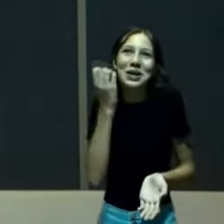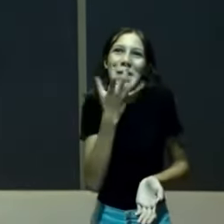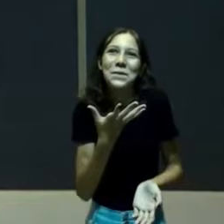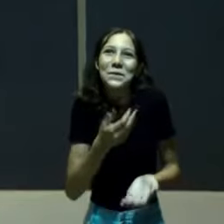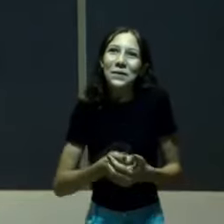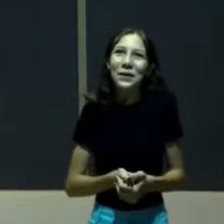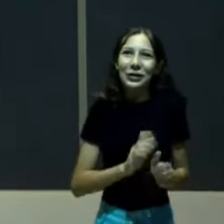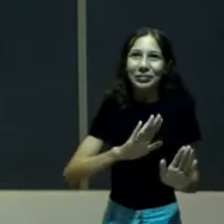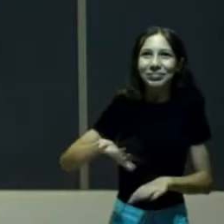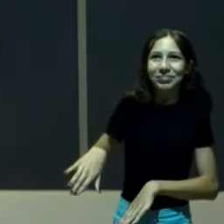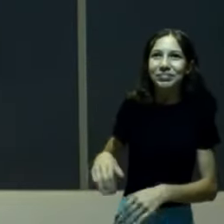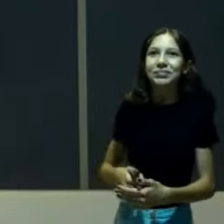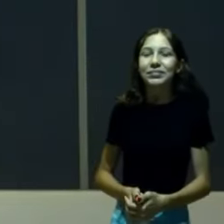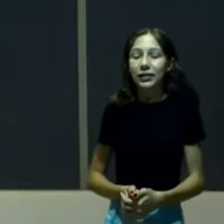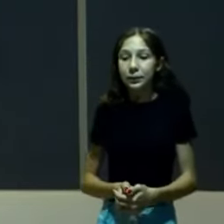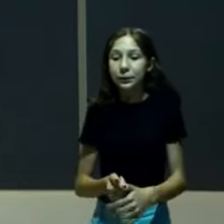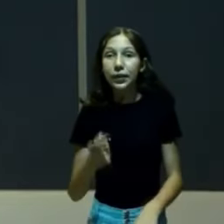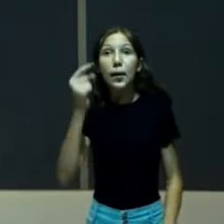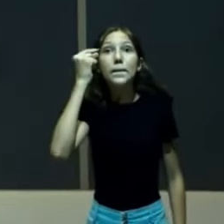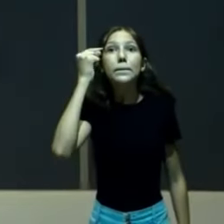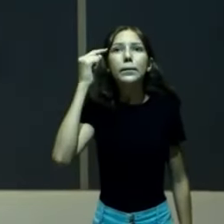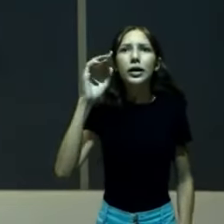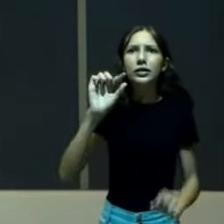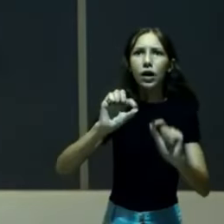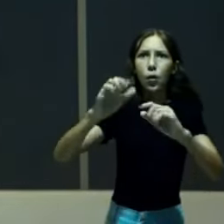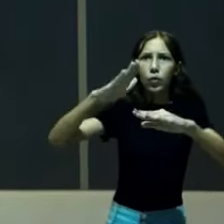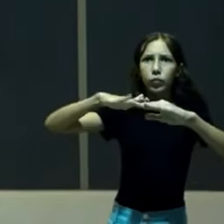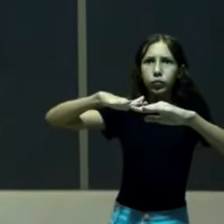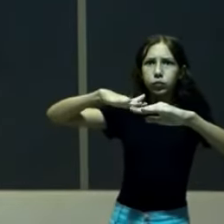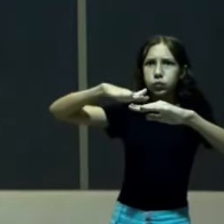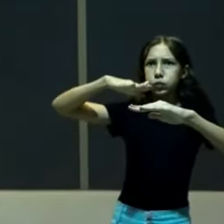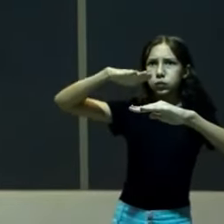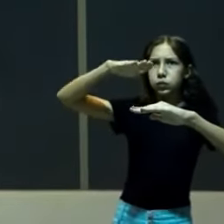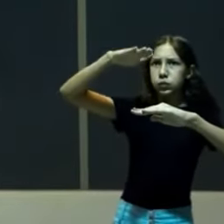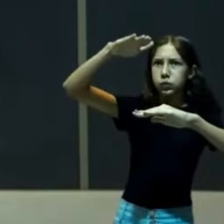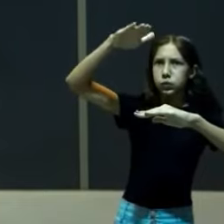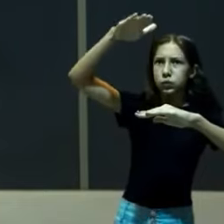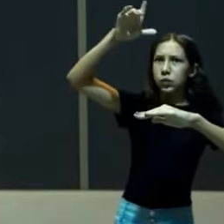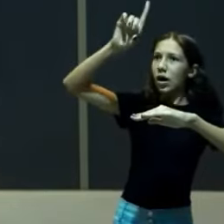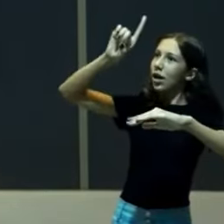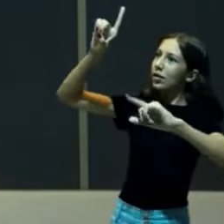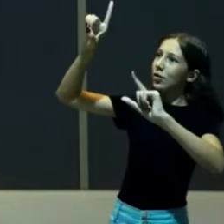pensar, enquanto está avaliada a riqueza de Deus, aparece de vez em quando aí